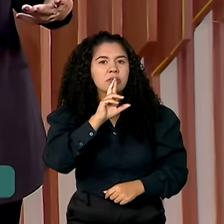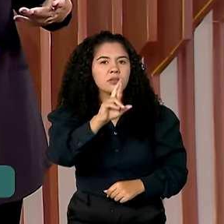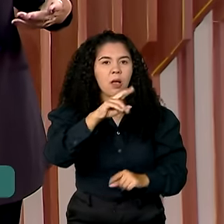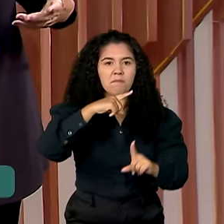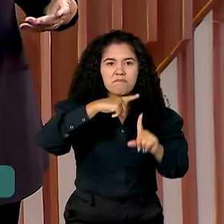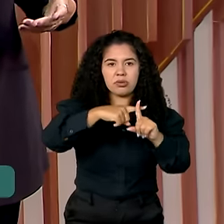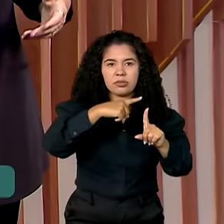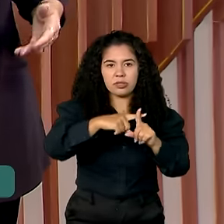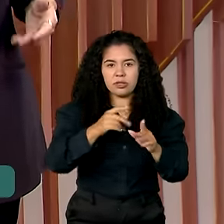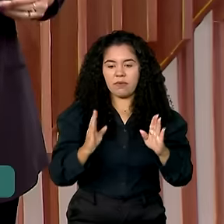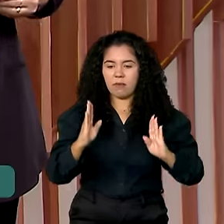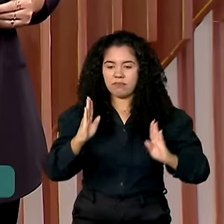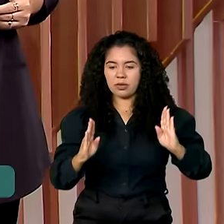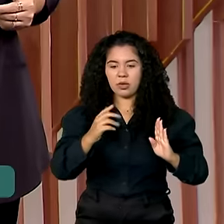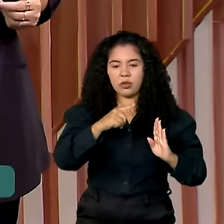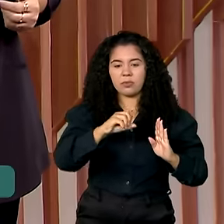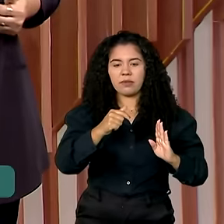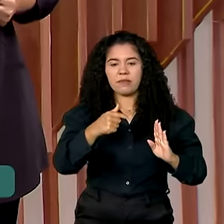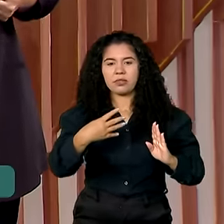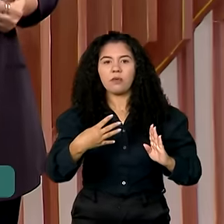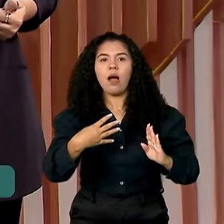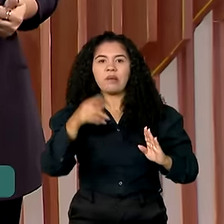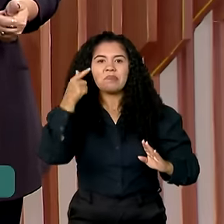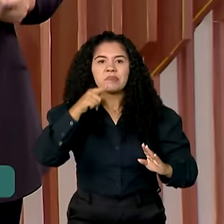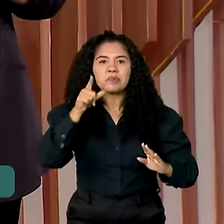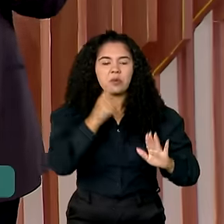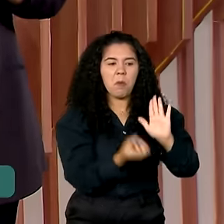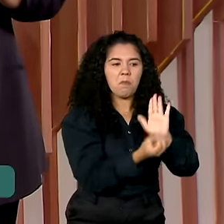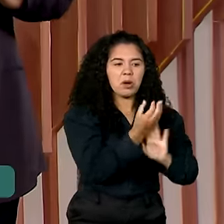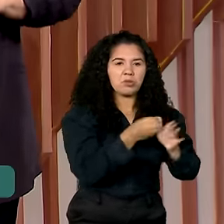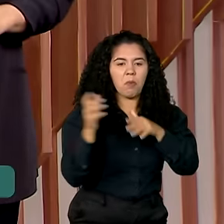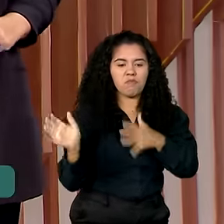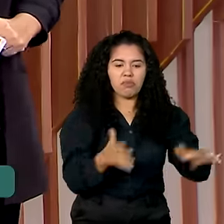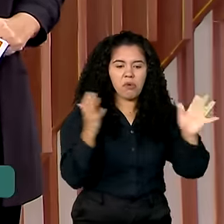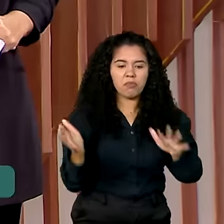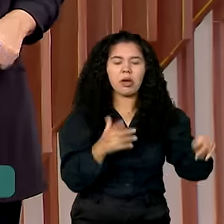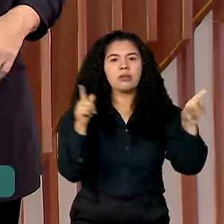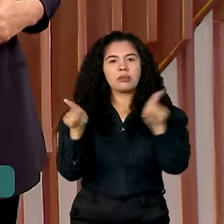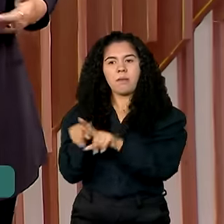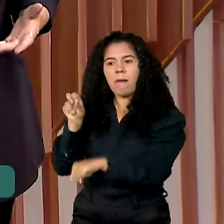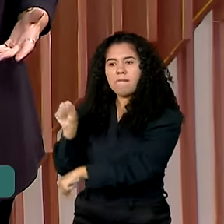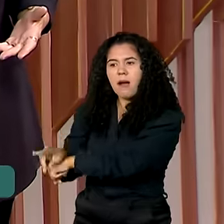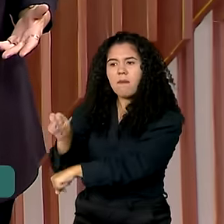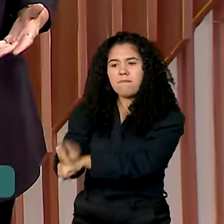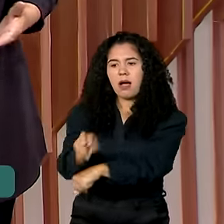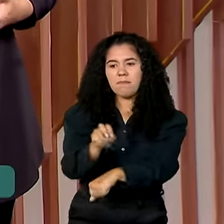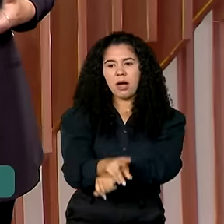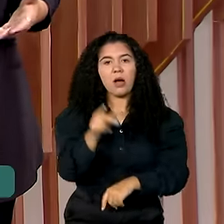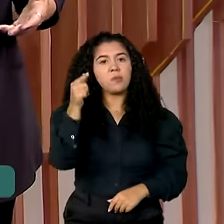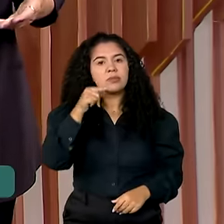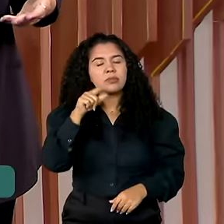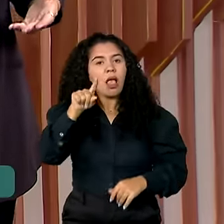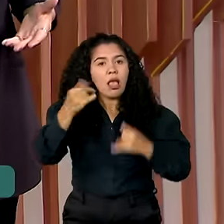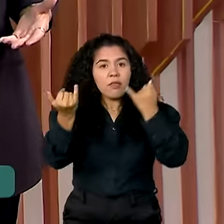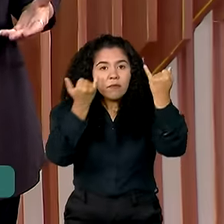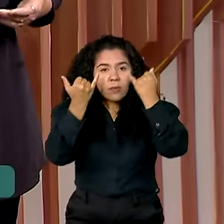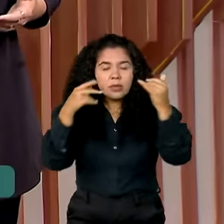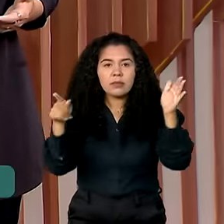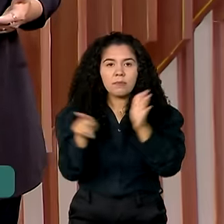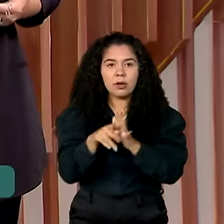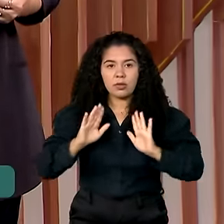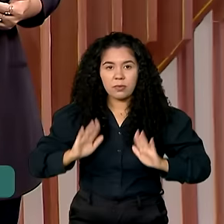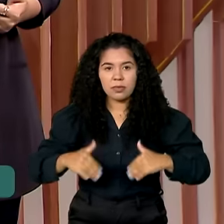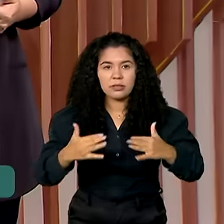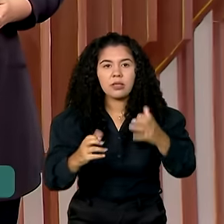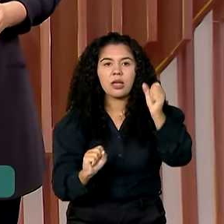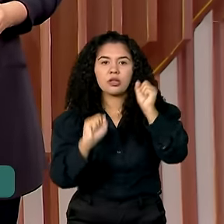em 2024, com aumento no volume de produção e na geração de empregos. Os dados são do Ministério do Desenvolvimento,